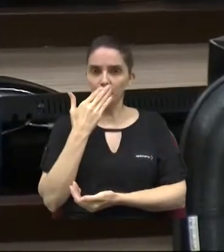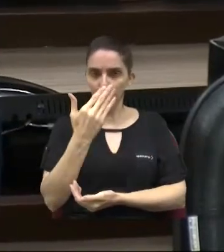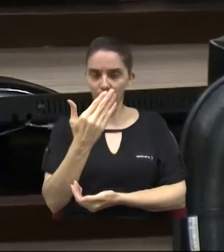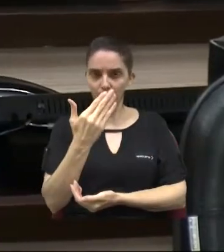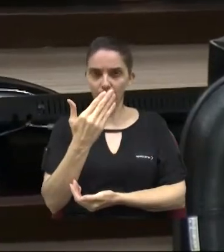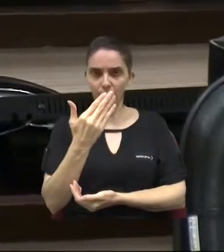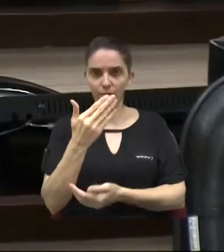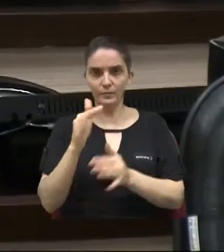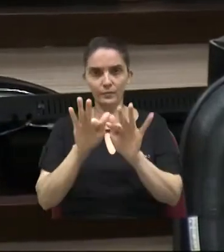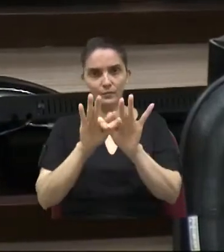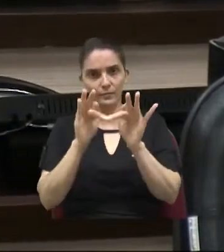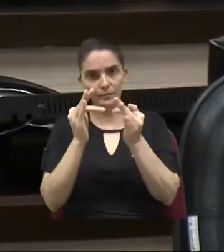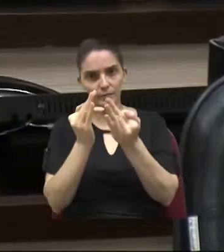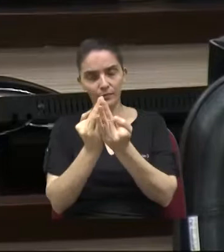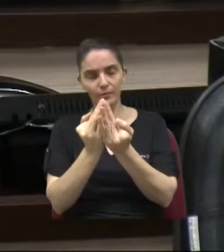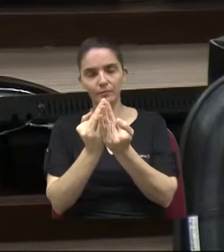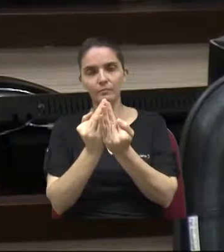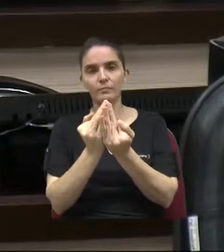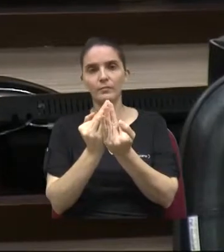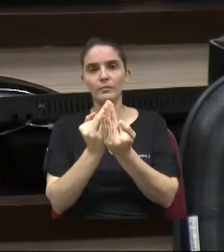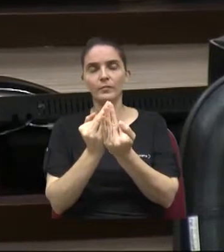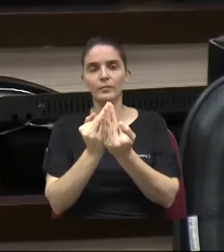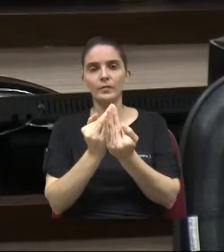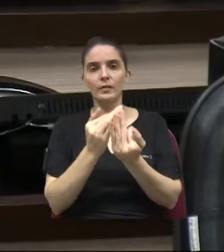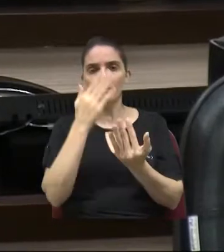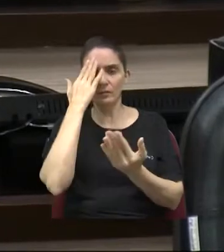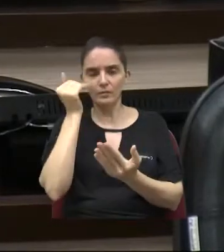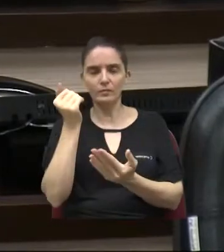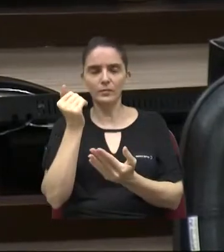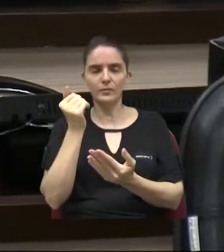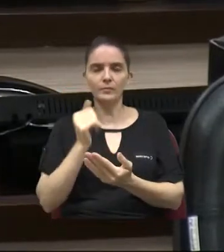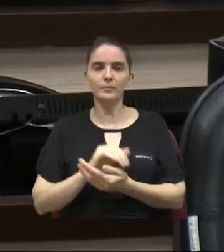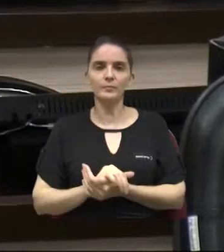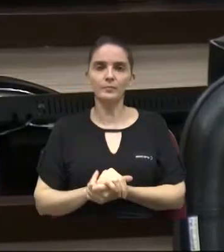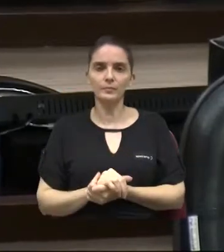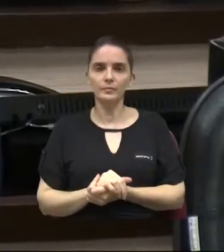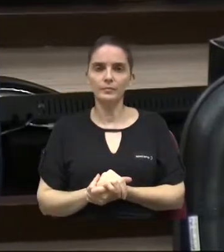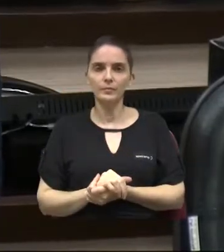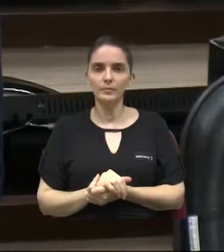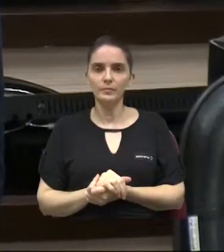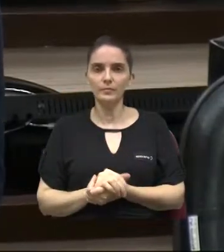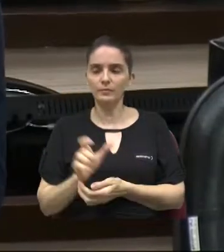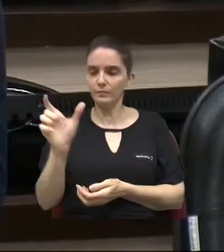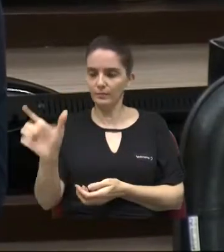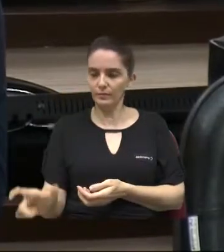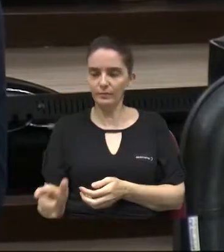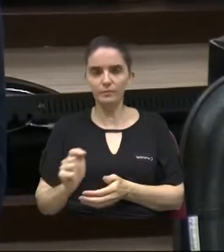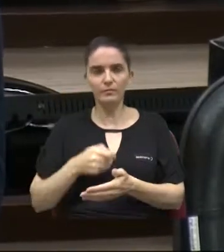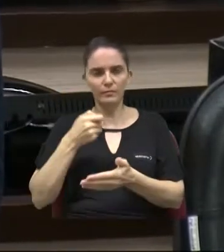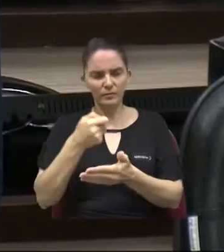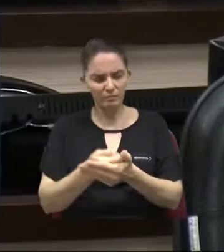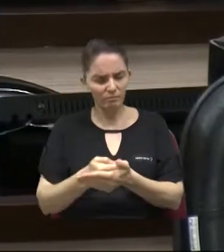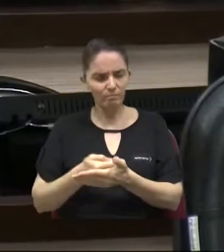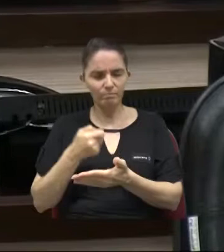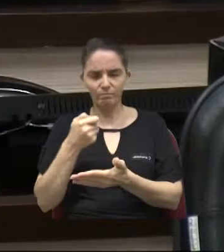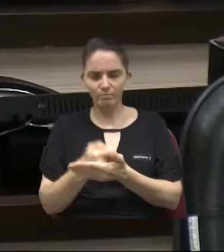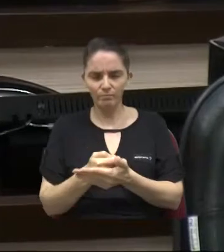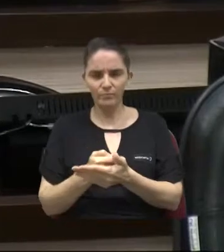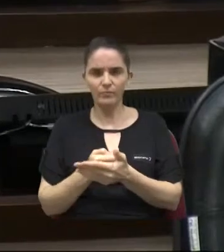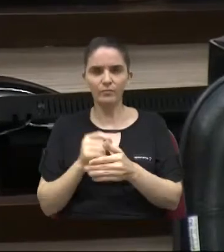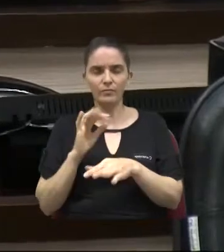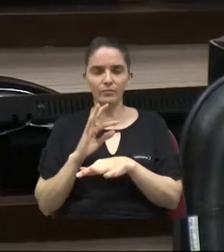que a família seja comunicada, tornando pública essa luta dela contra a